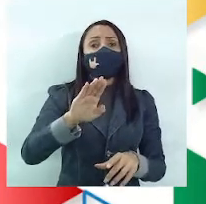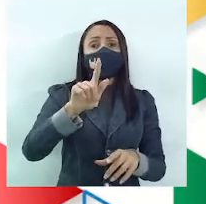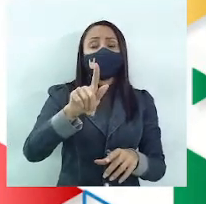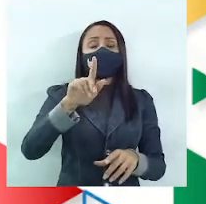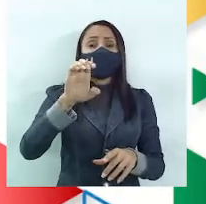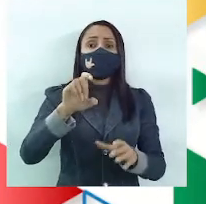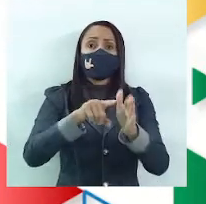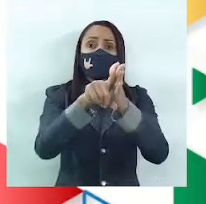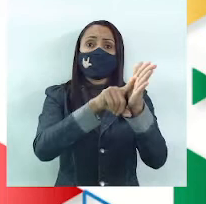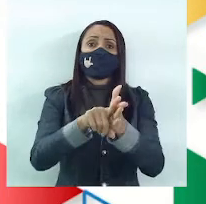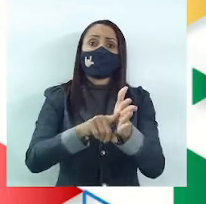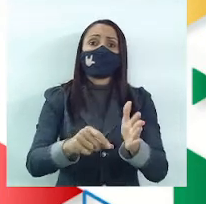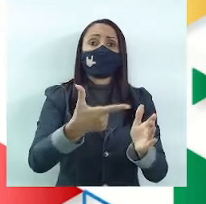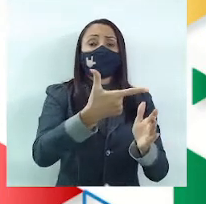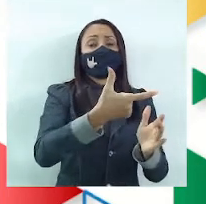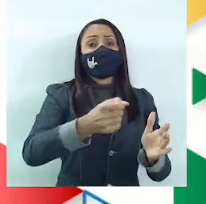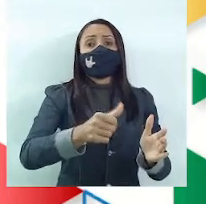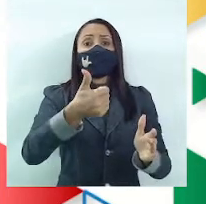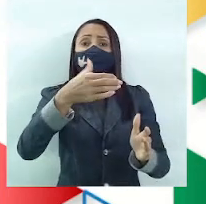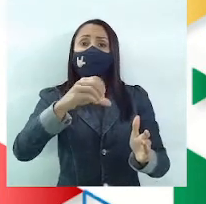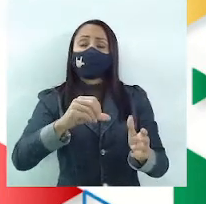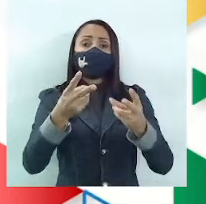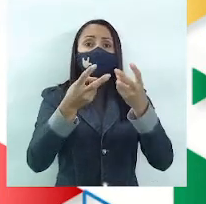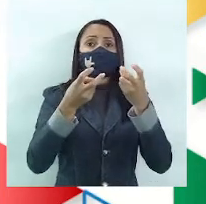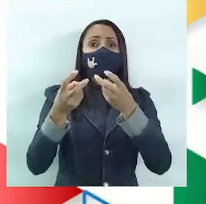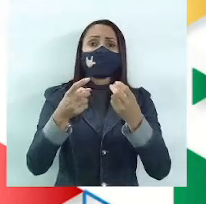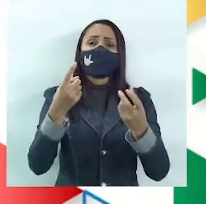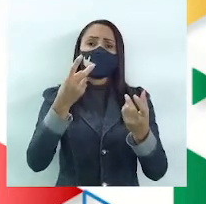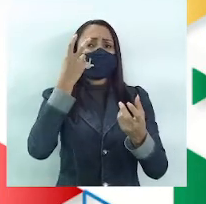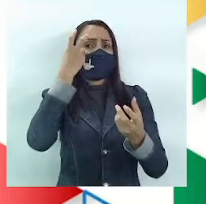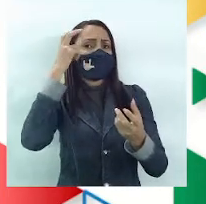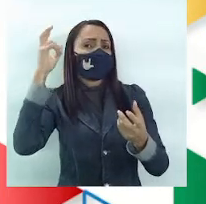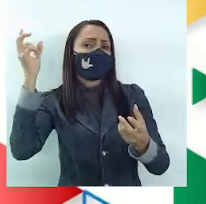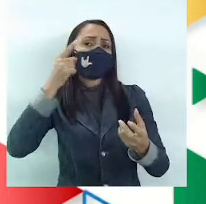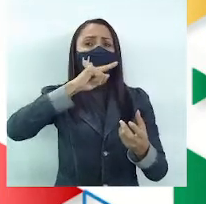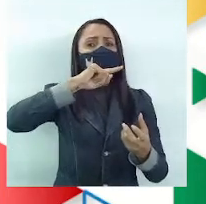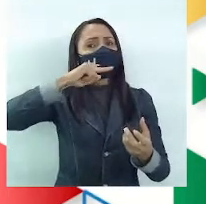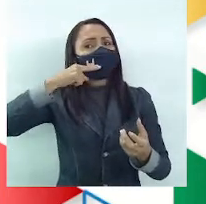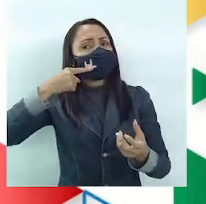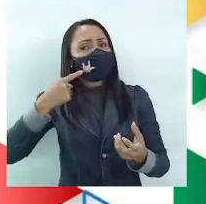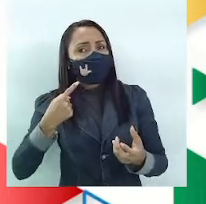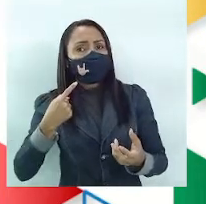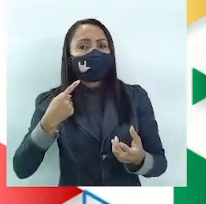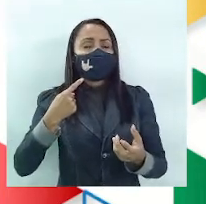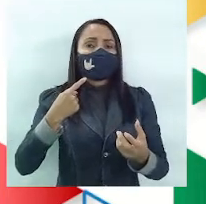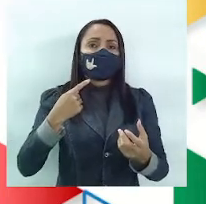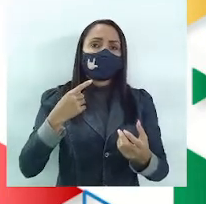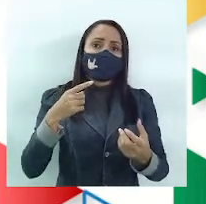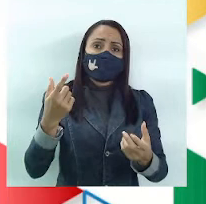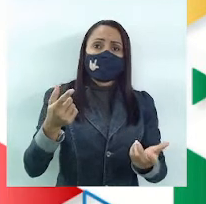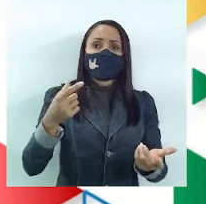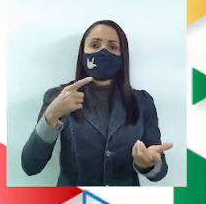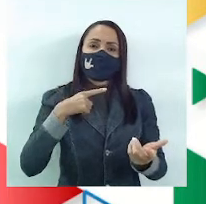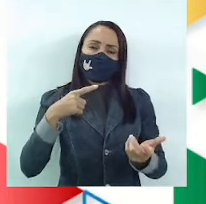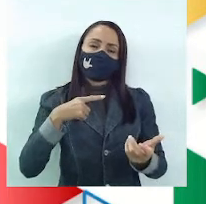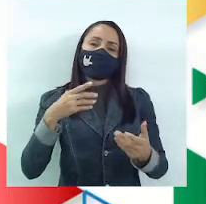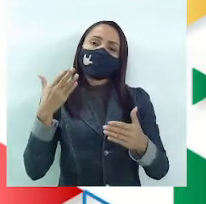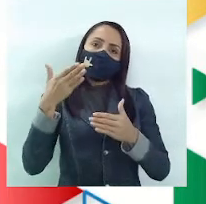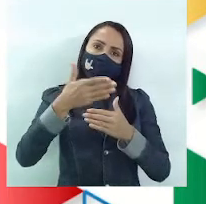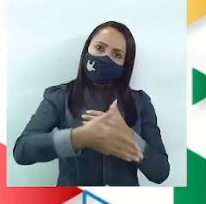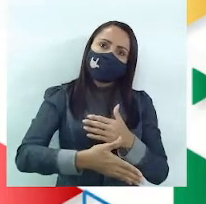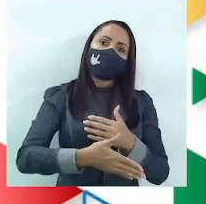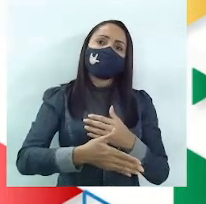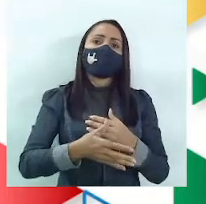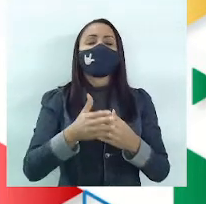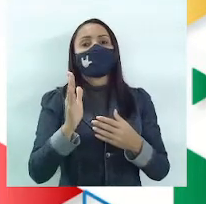dados dele. Então a gente percebe por quê? Da cultura da canavieira mesmo, né? Isso, então assim, se tem um acesso, você já